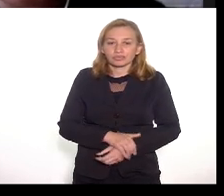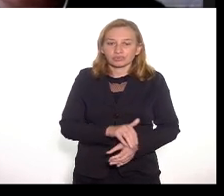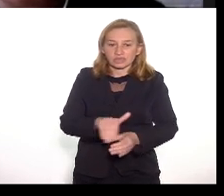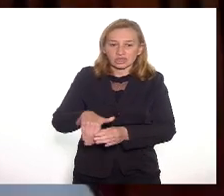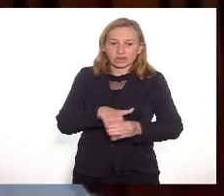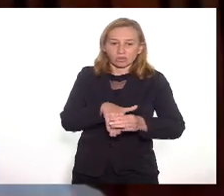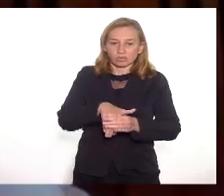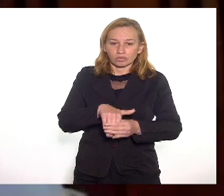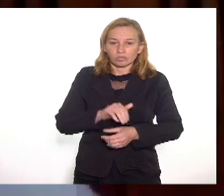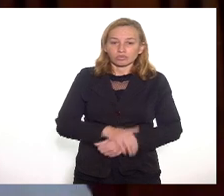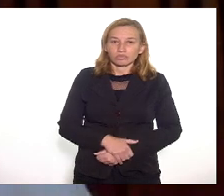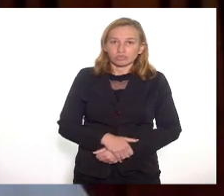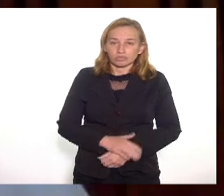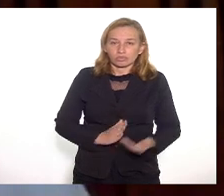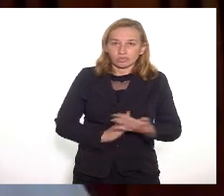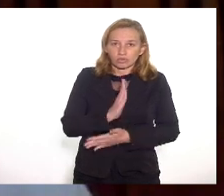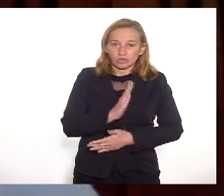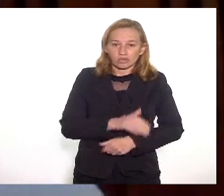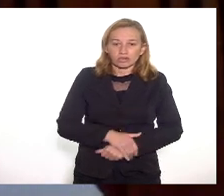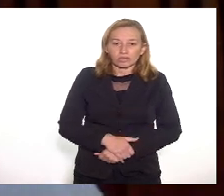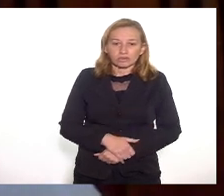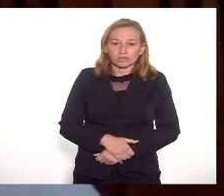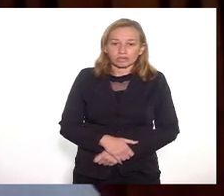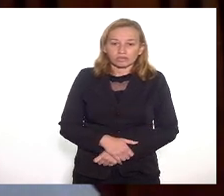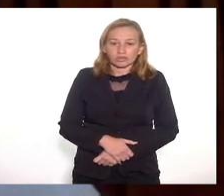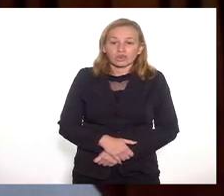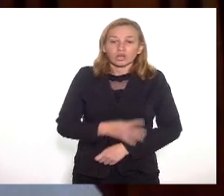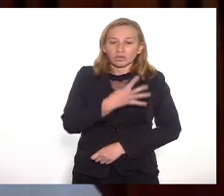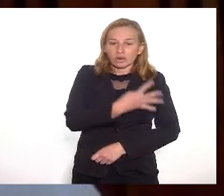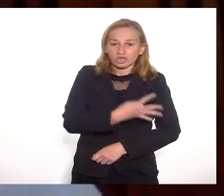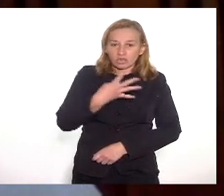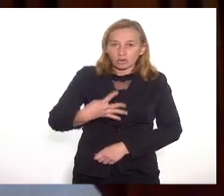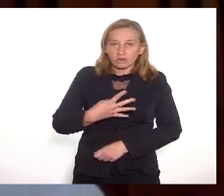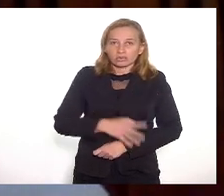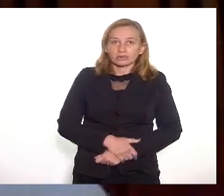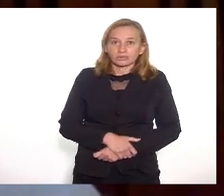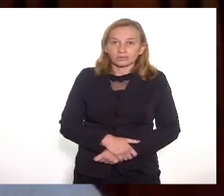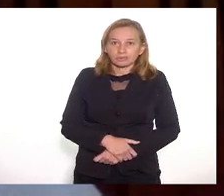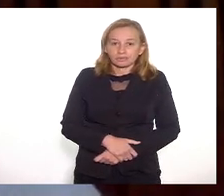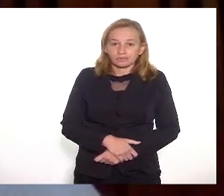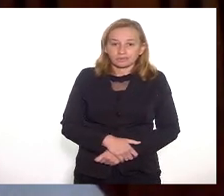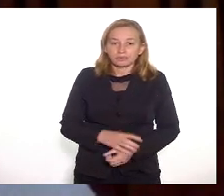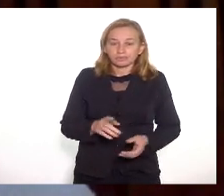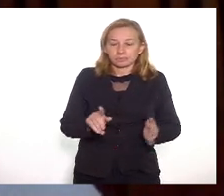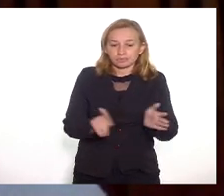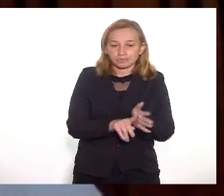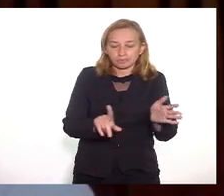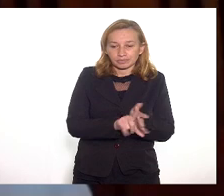Em votação, aprovado. 44.